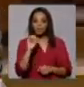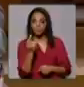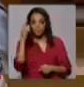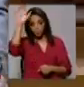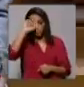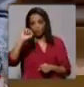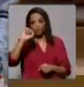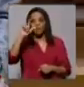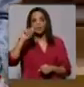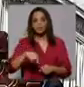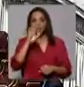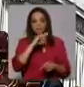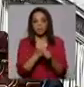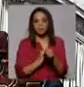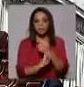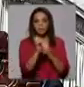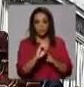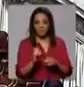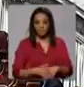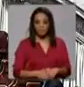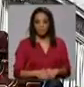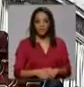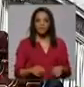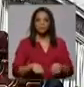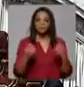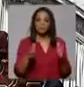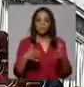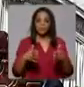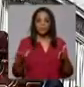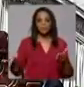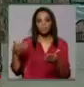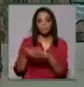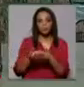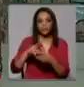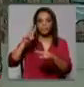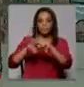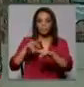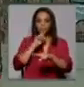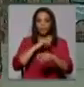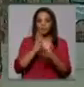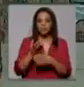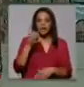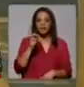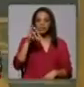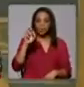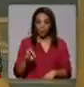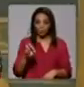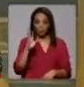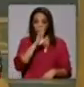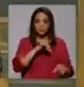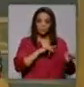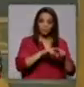primeiro-ministro a ficar sem o seu mandato. Os partidos da maioria propõem uma pena de prisão que pode ir até aos 8 anos, no caso dos